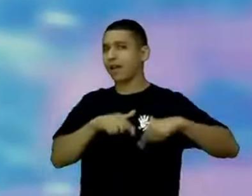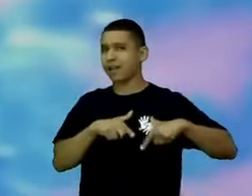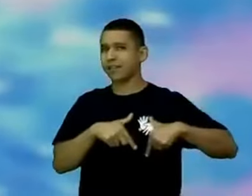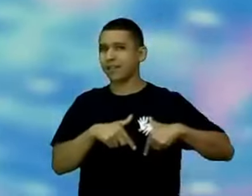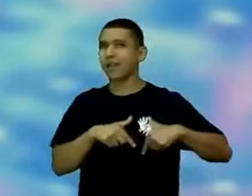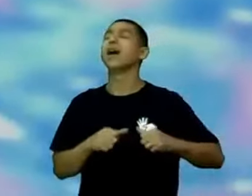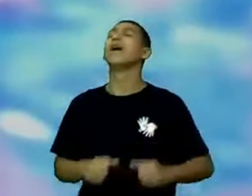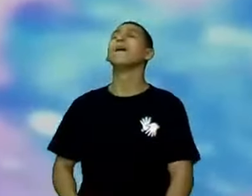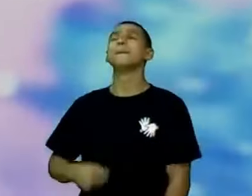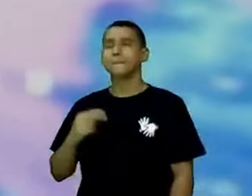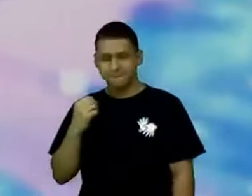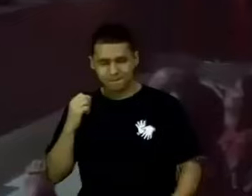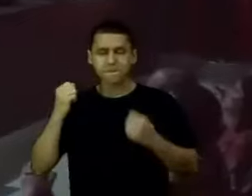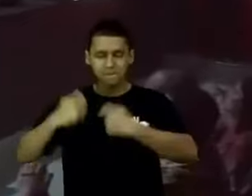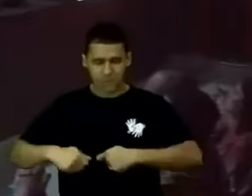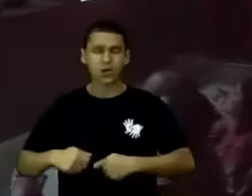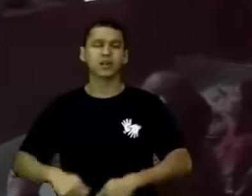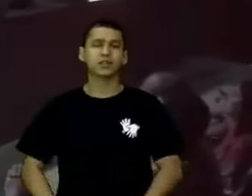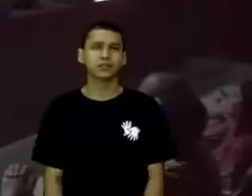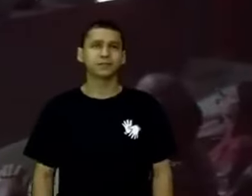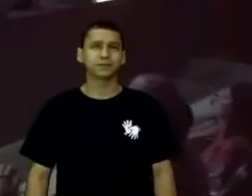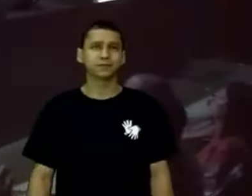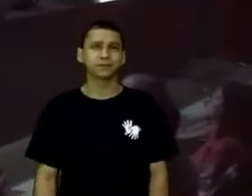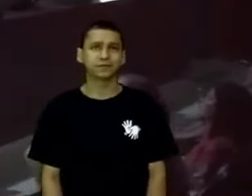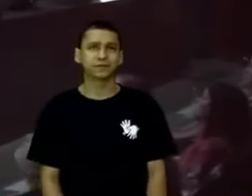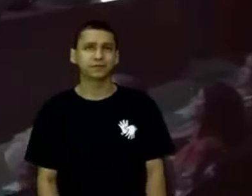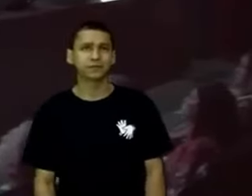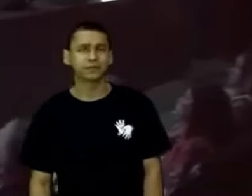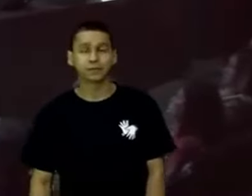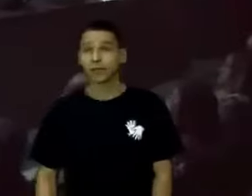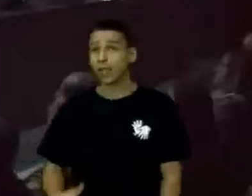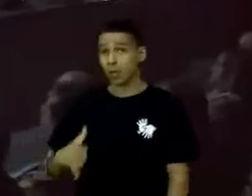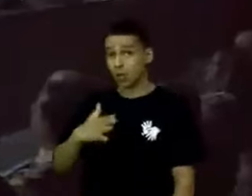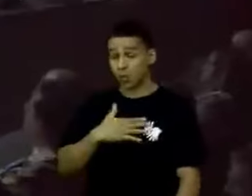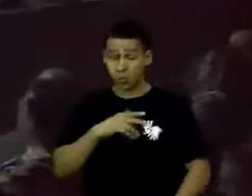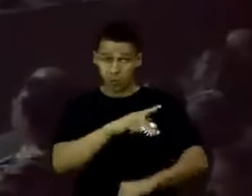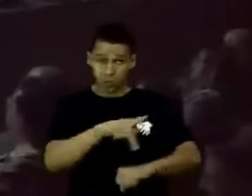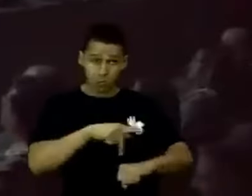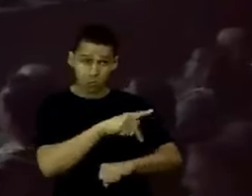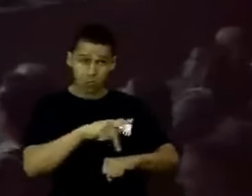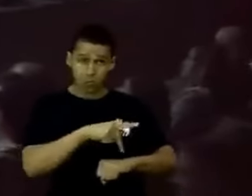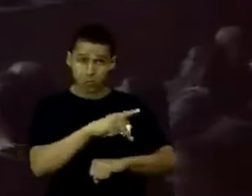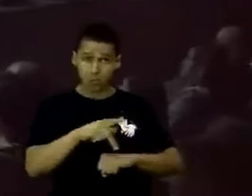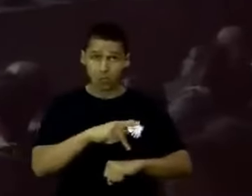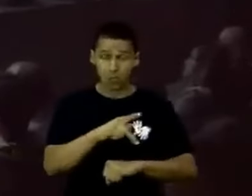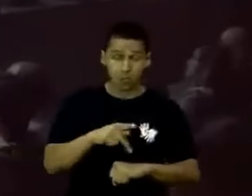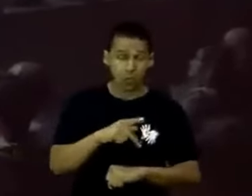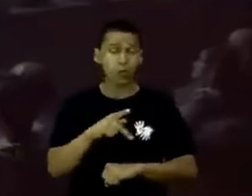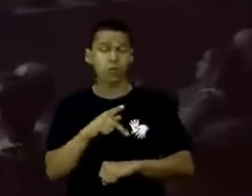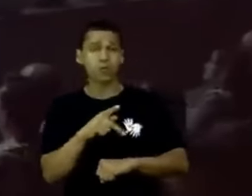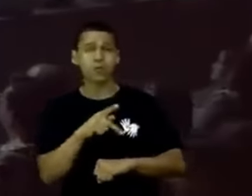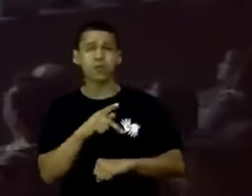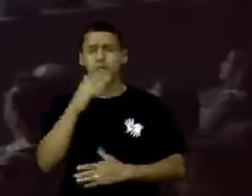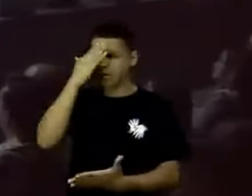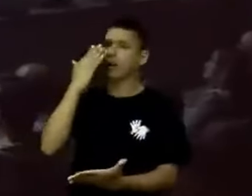não. A minha gente contraria a medicina, a minha gente